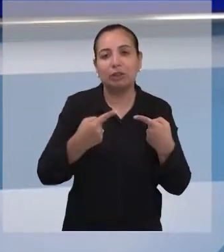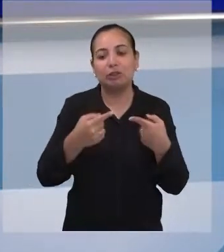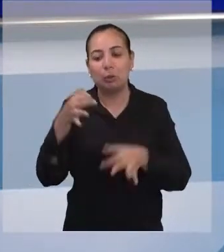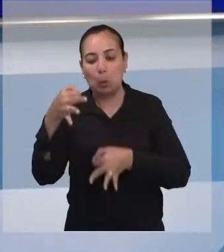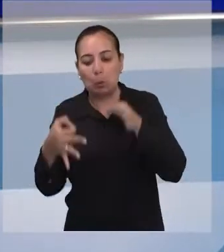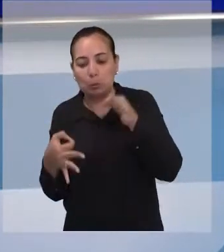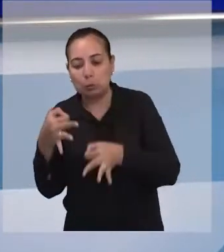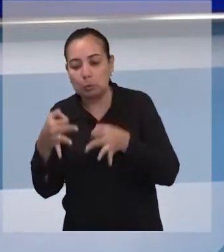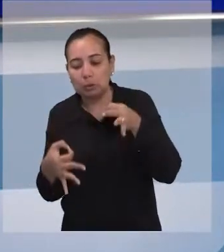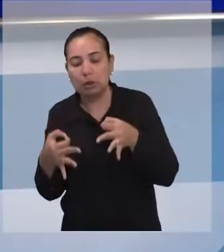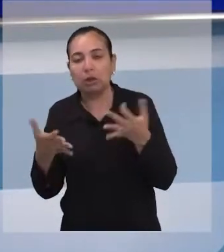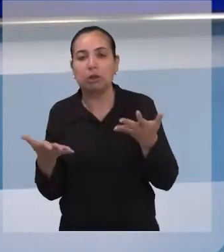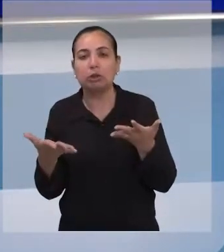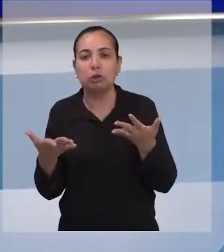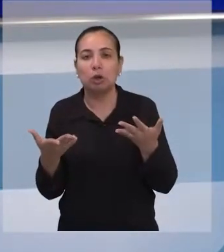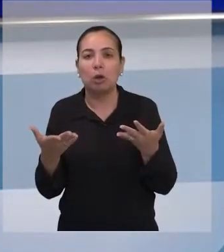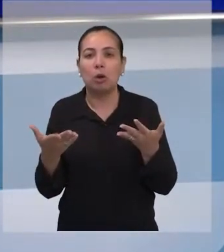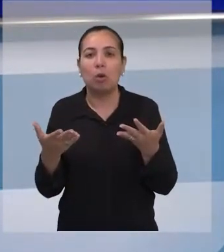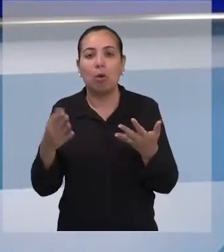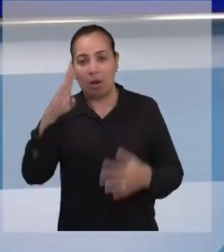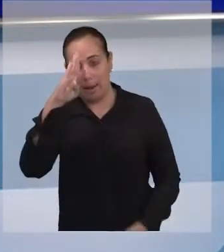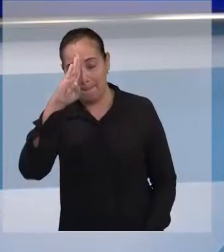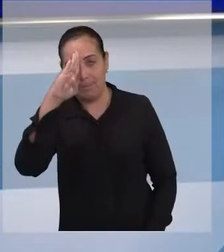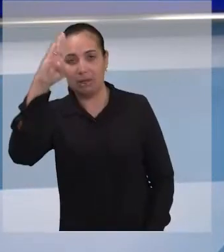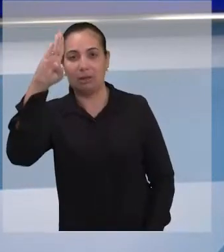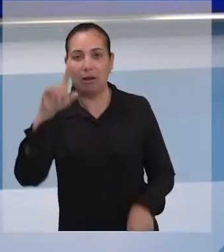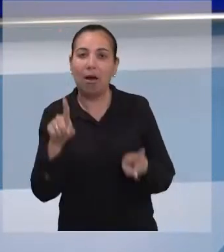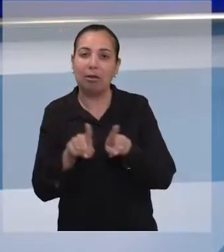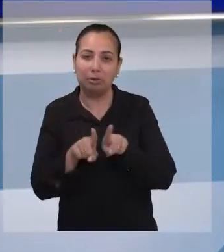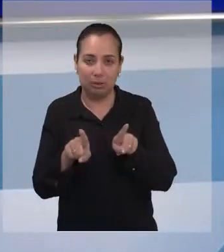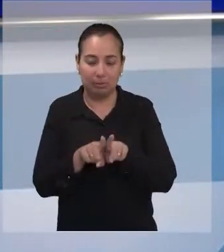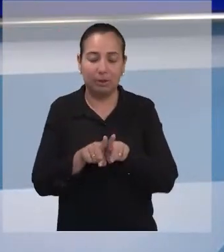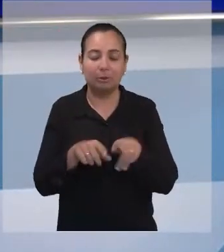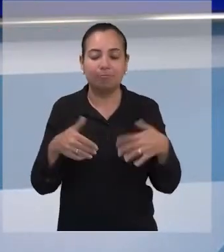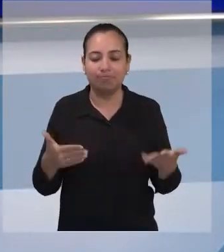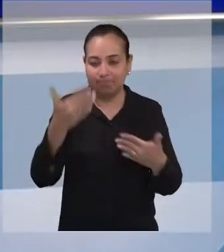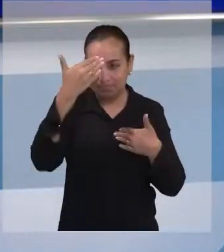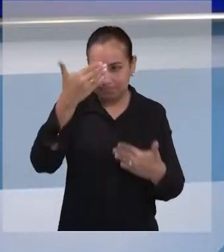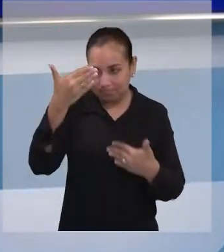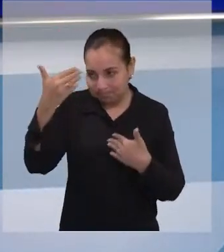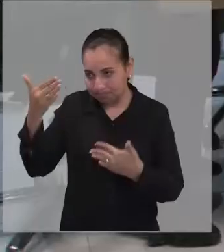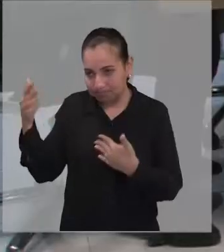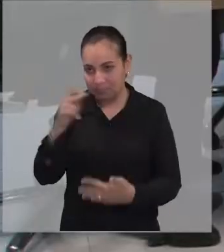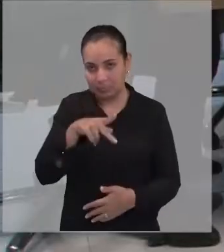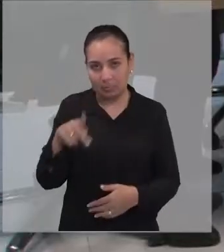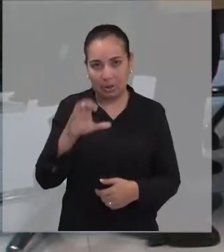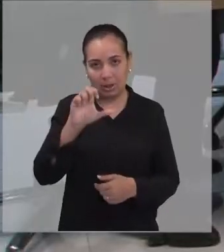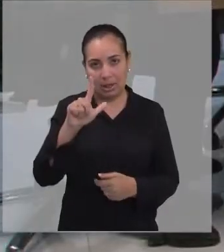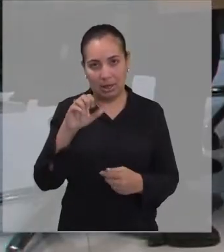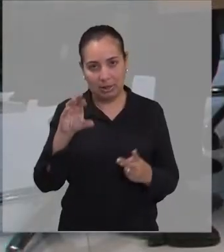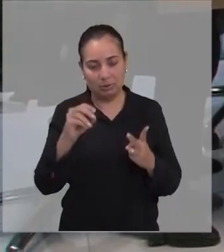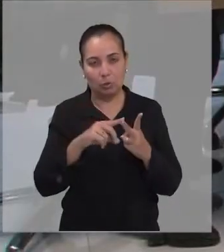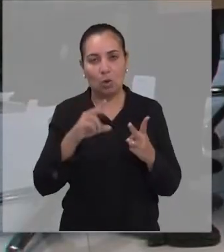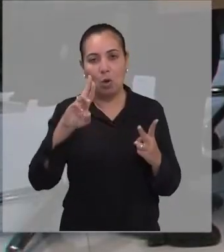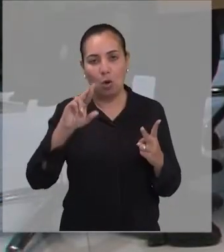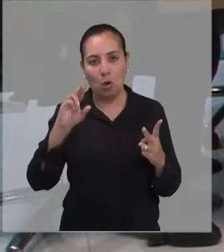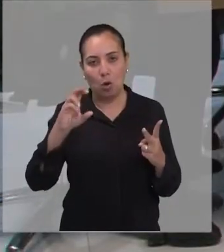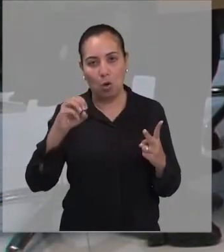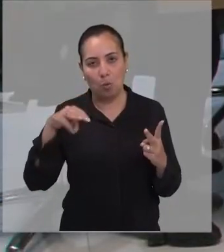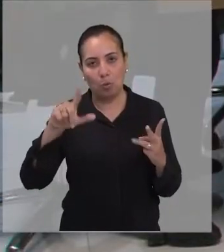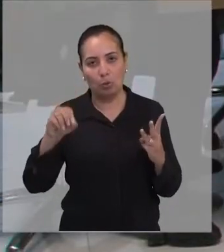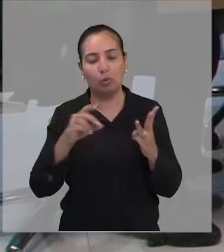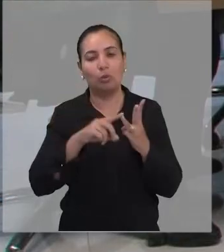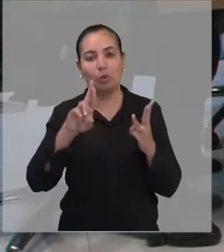jurídico, né, e militar também. Agradecendo aos professores Clésio Arruda, Rômulo Leitão, o professor Rui Martinho Rodrigues, mais uma